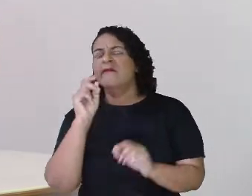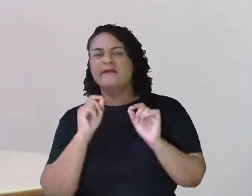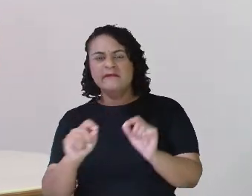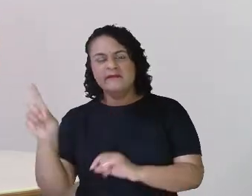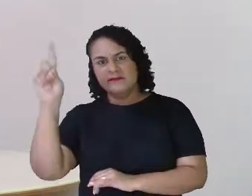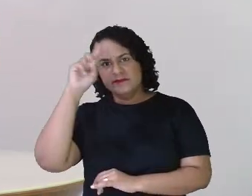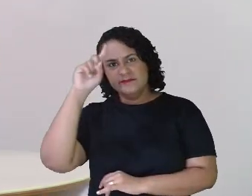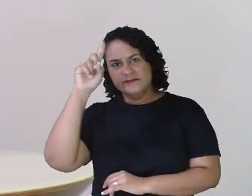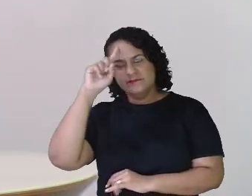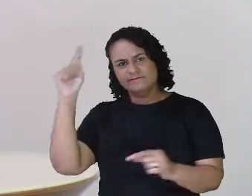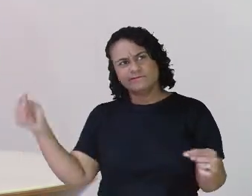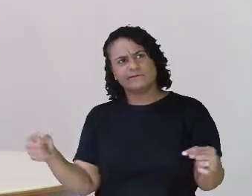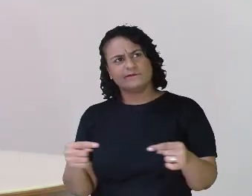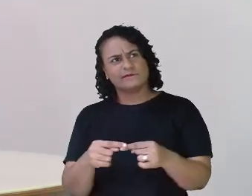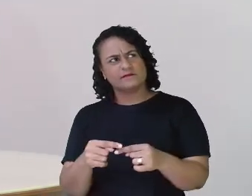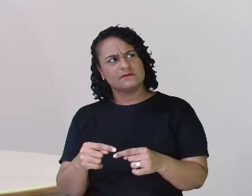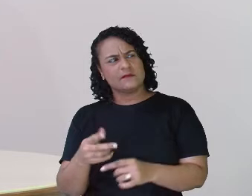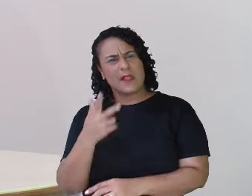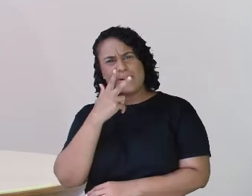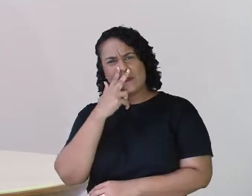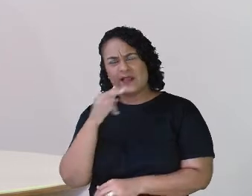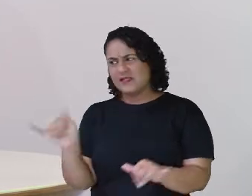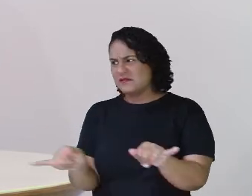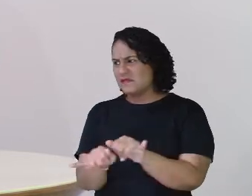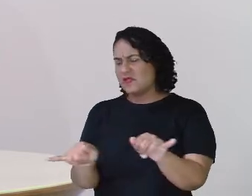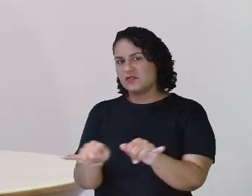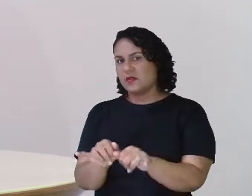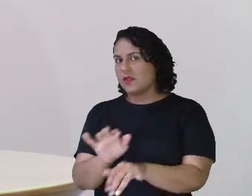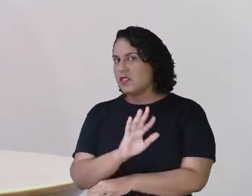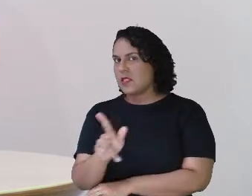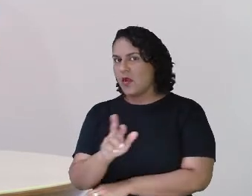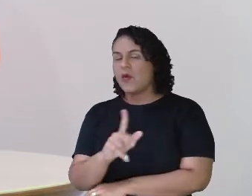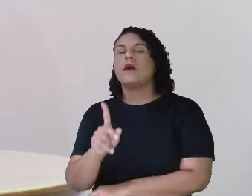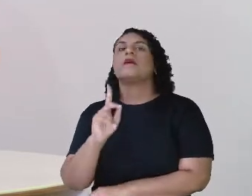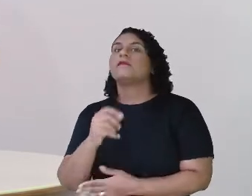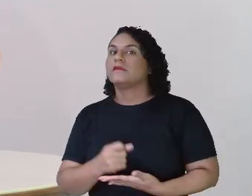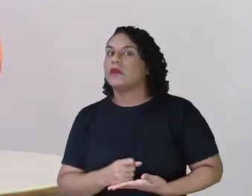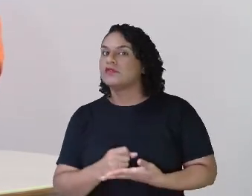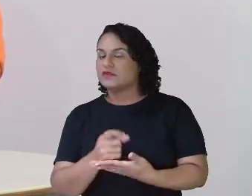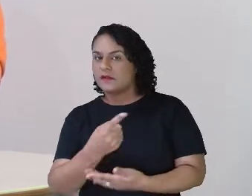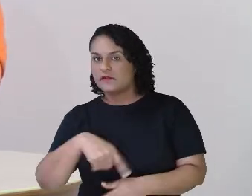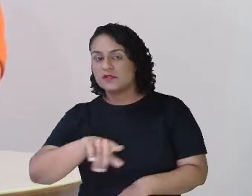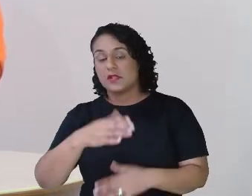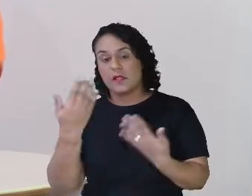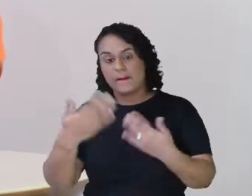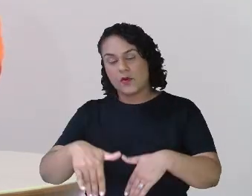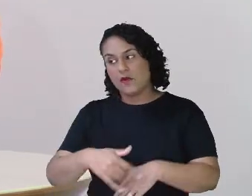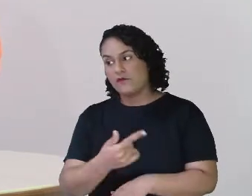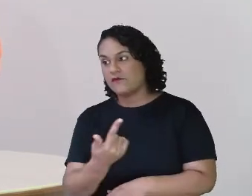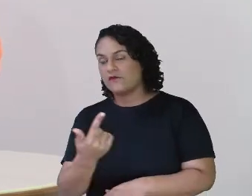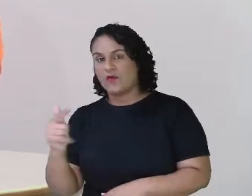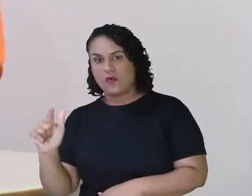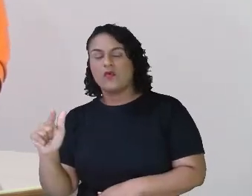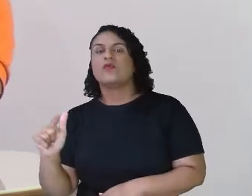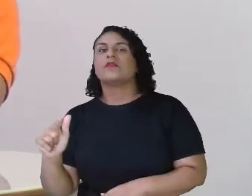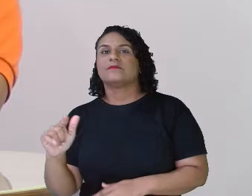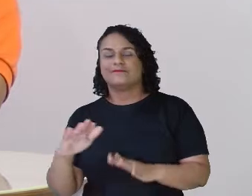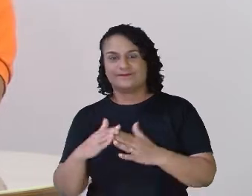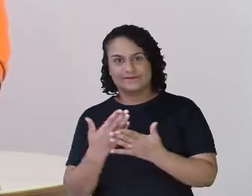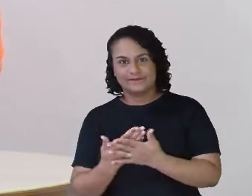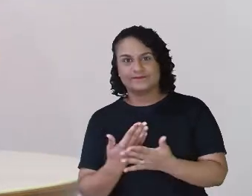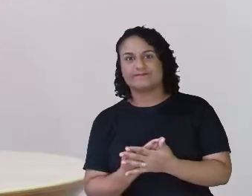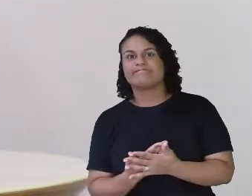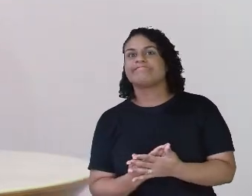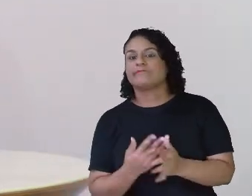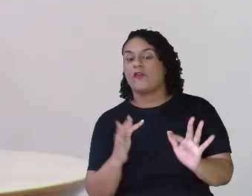Então, parece bobo o quinto ano, mas não é não, viu? Porque vai ajudar vocês demais nas provinhas externas que vão chegar no final do ano. Não é isso, professora?